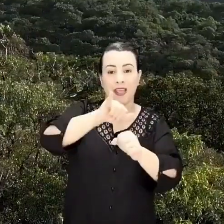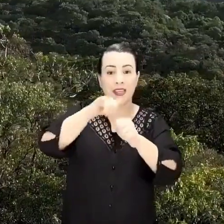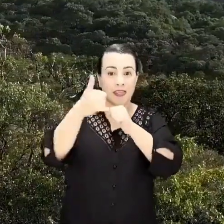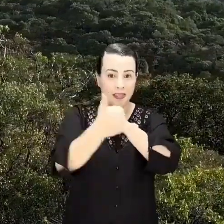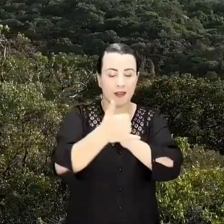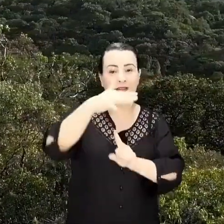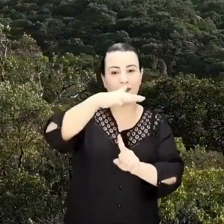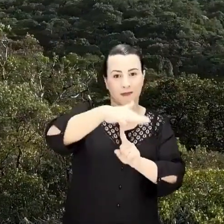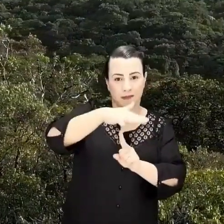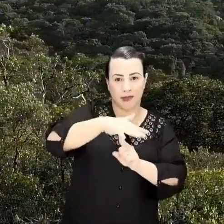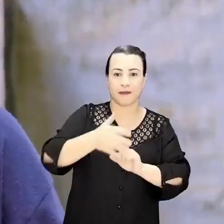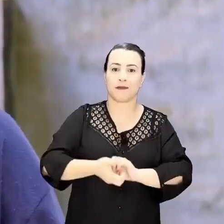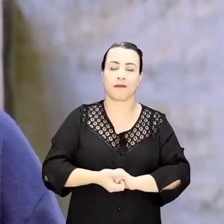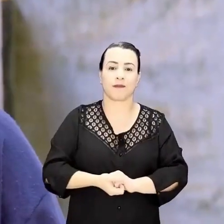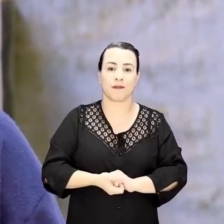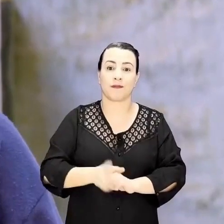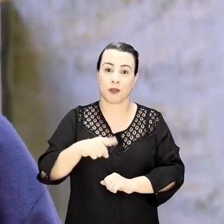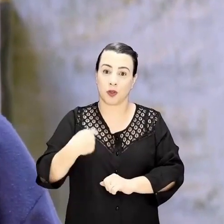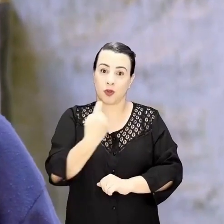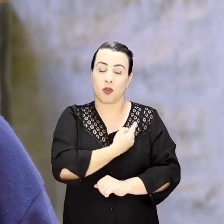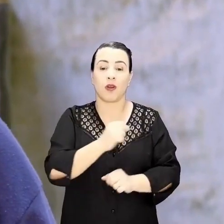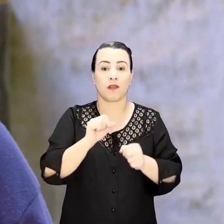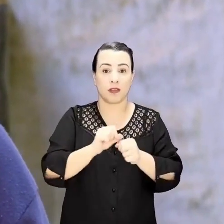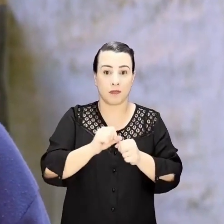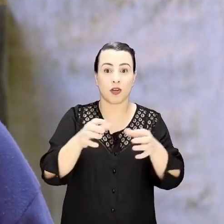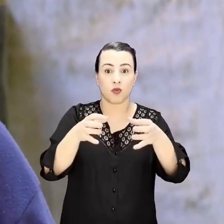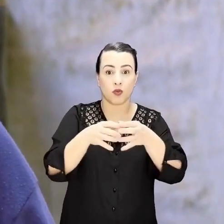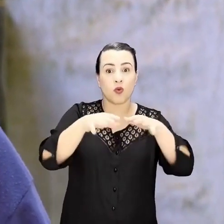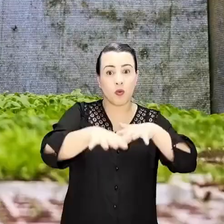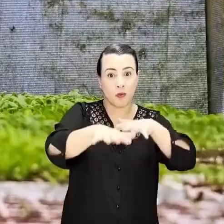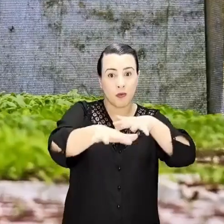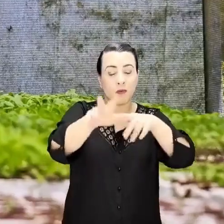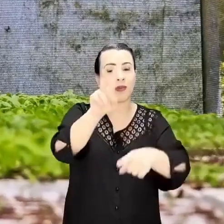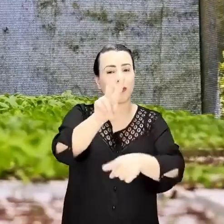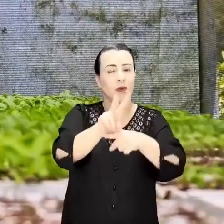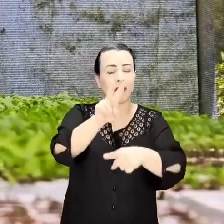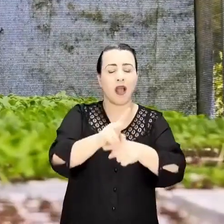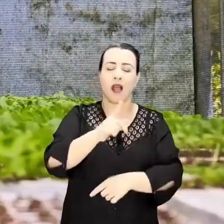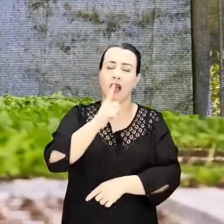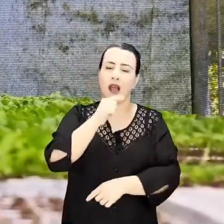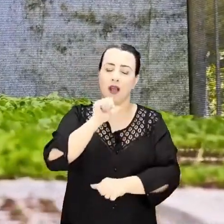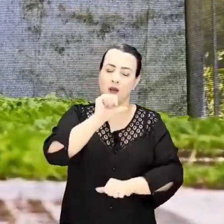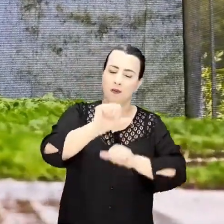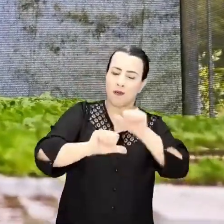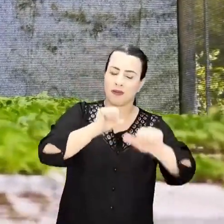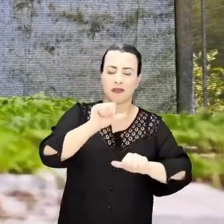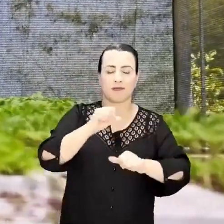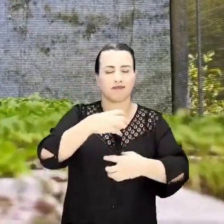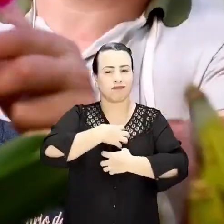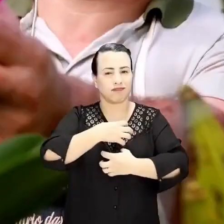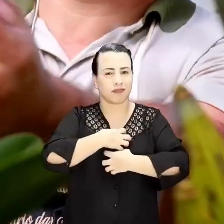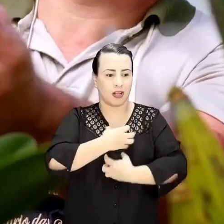Pinhais, Paraná. Fazemos parte deste movimento para cuidar da água e adotamos mudanças necessárias em